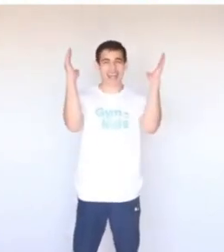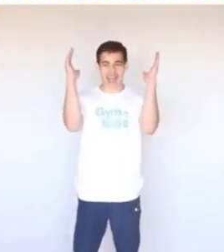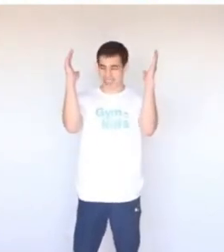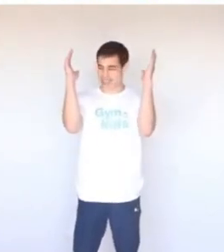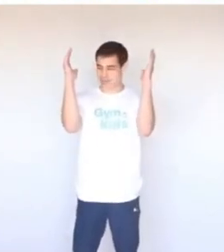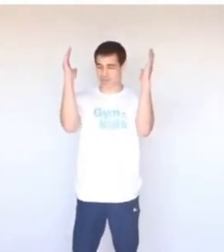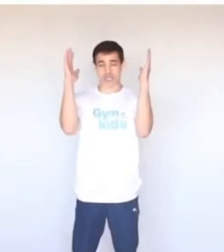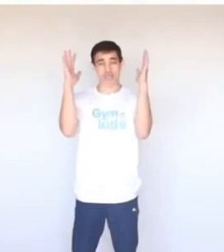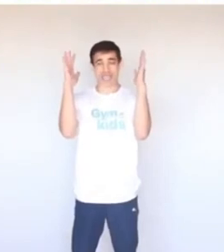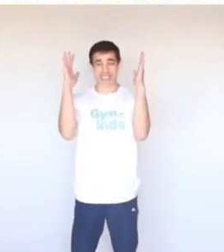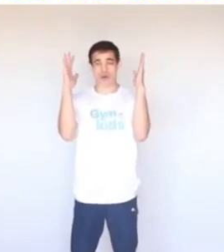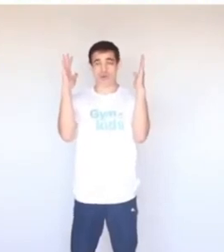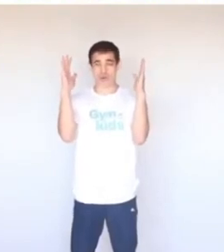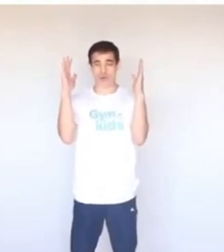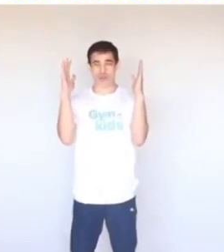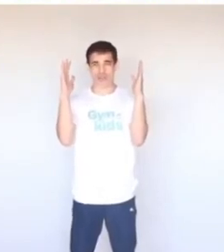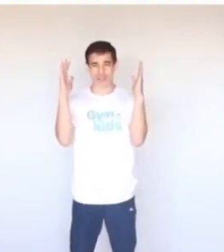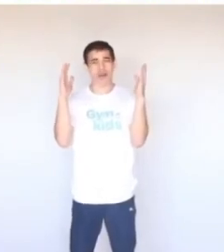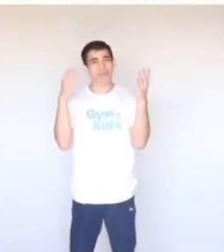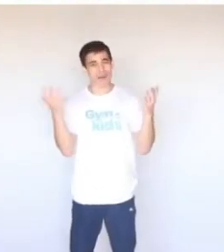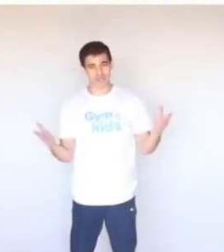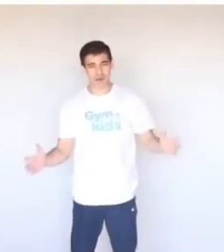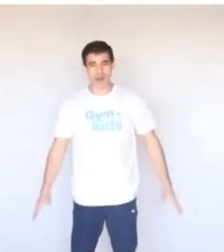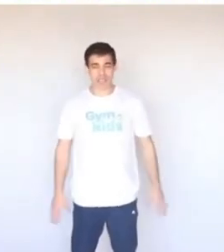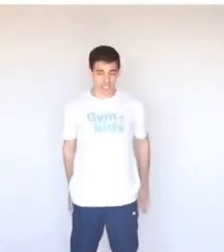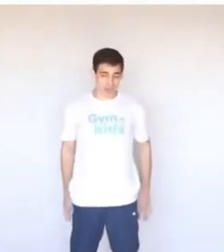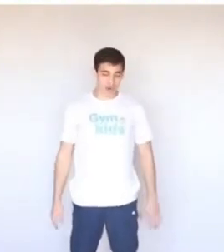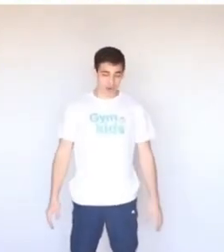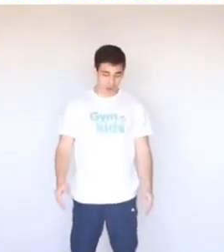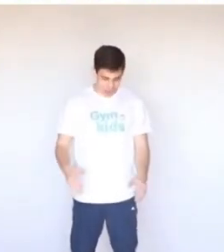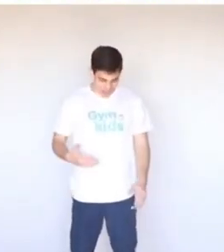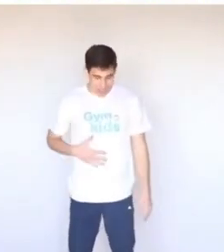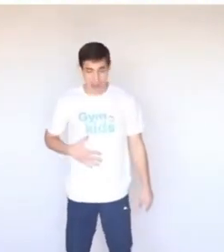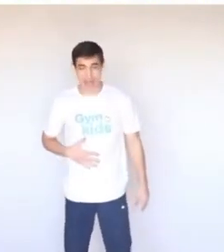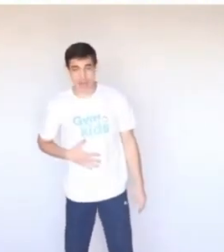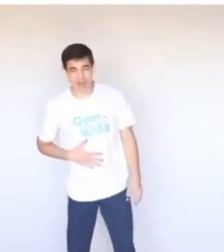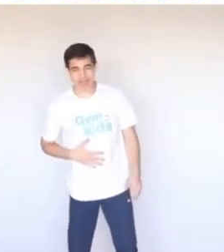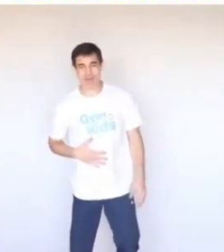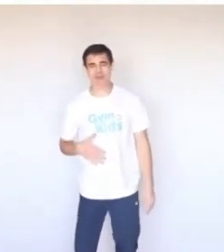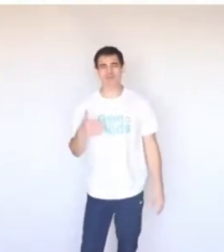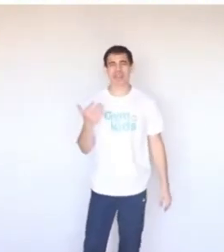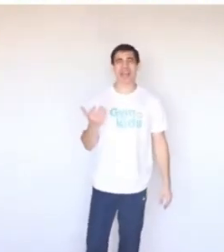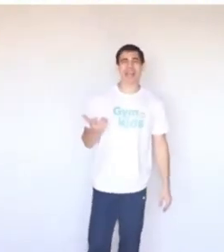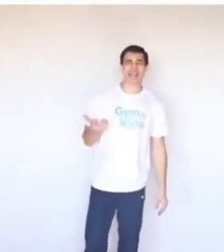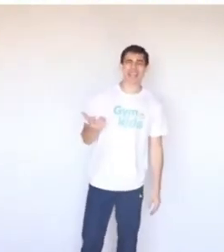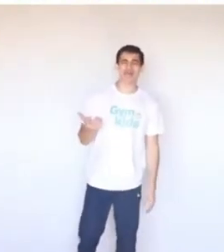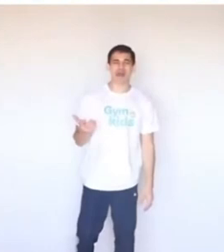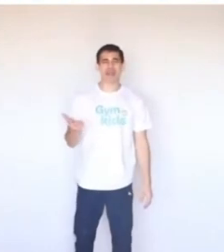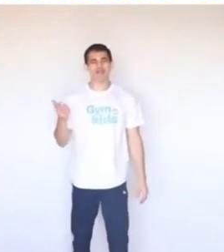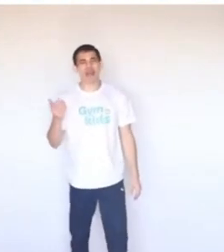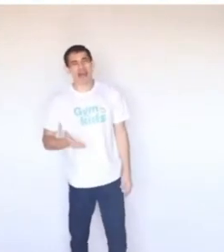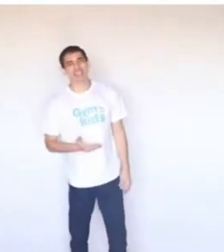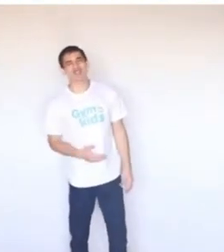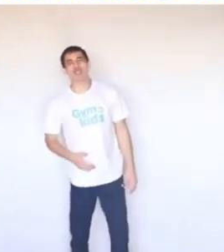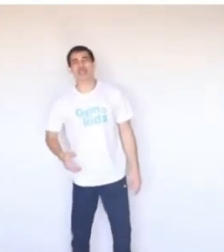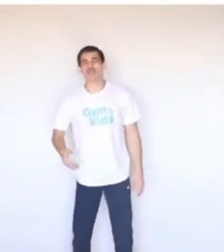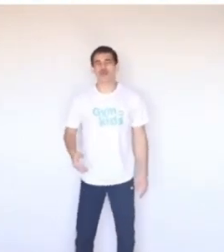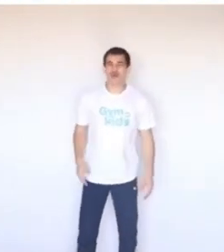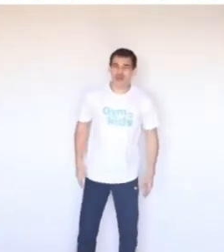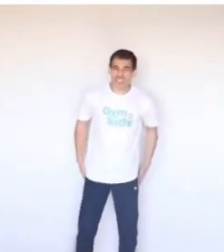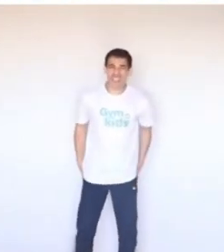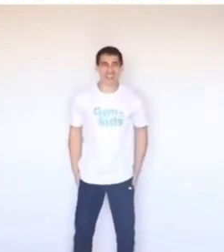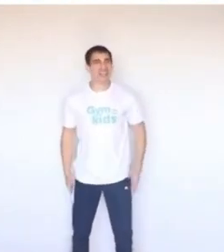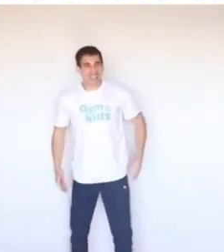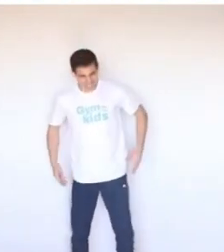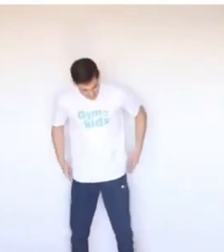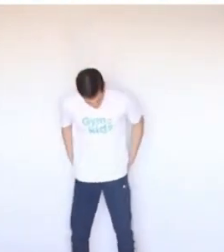pranchas, aquela posição estática com os cotovelos, principalmente com a barriga para cima, e também a atividade